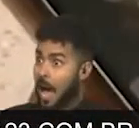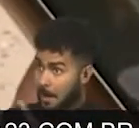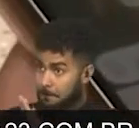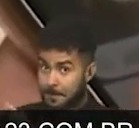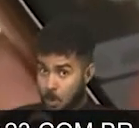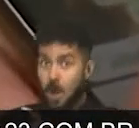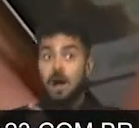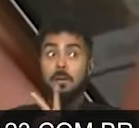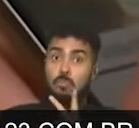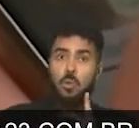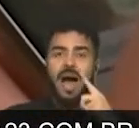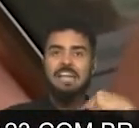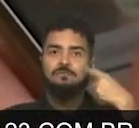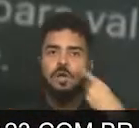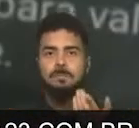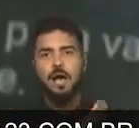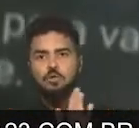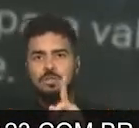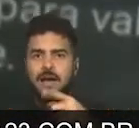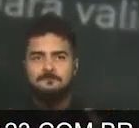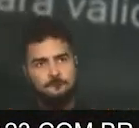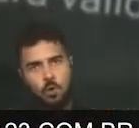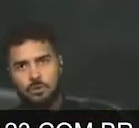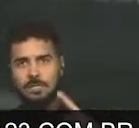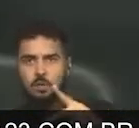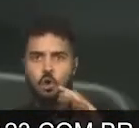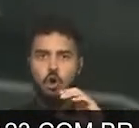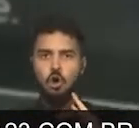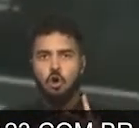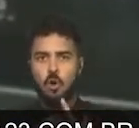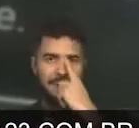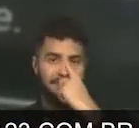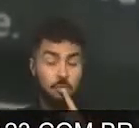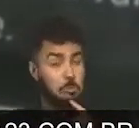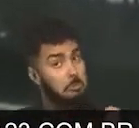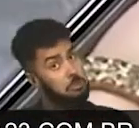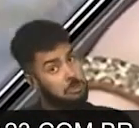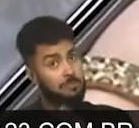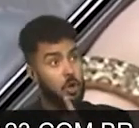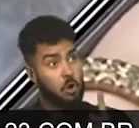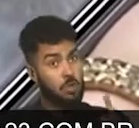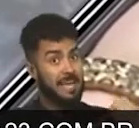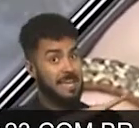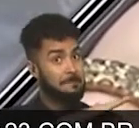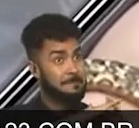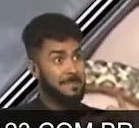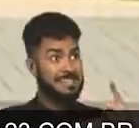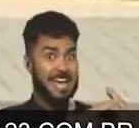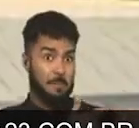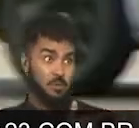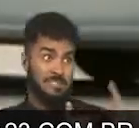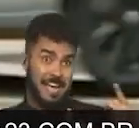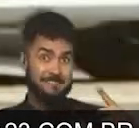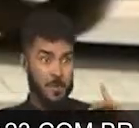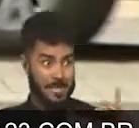para ajudar no processo de recuperação da conta e possível indenização contra a empresa responsável pela rede